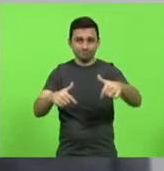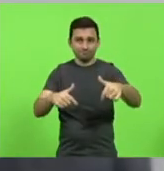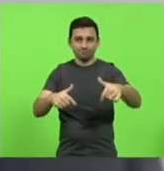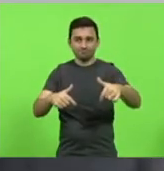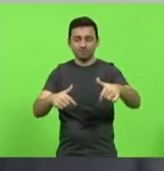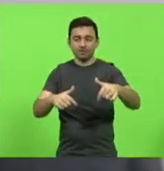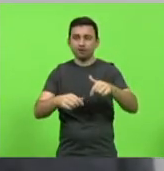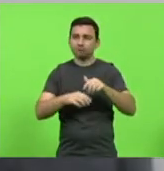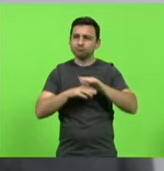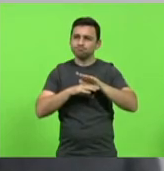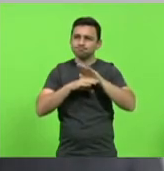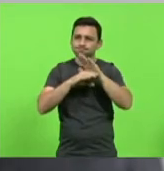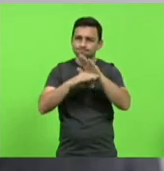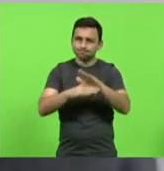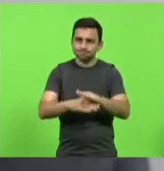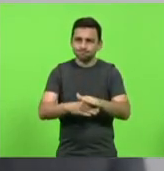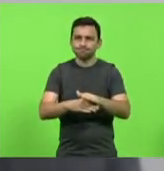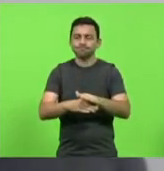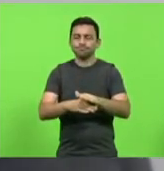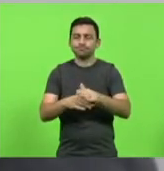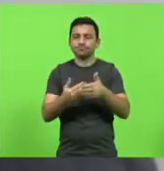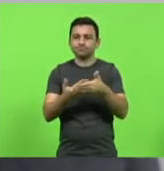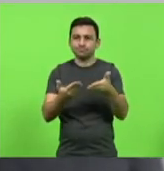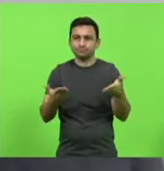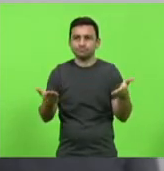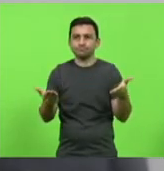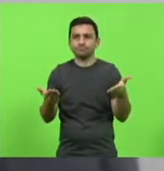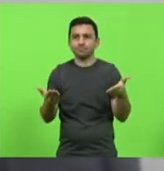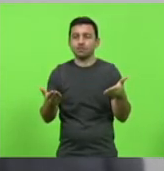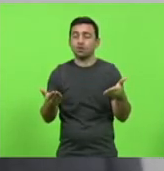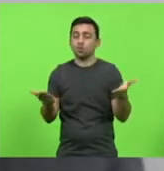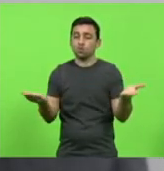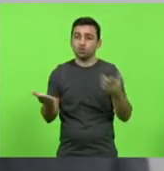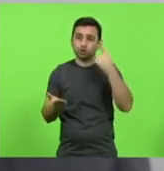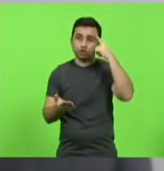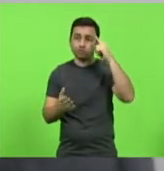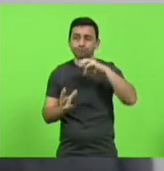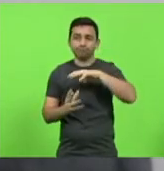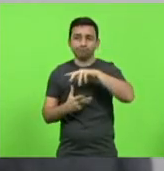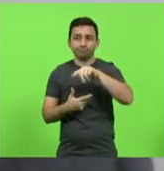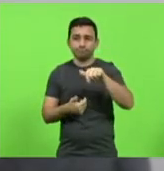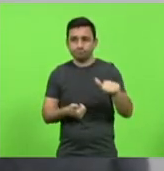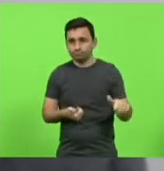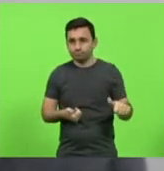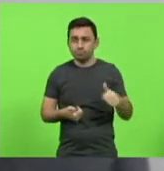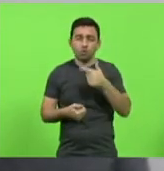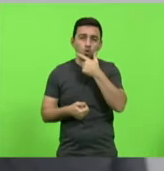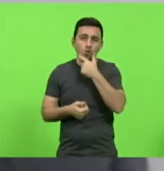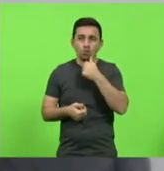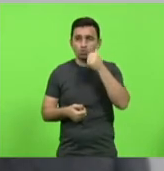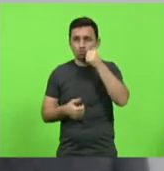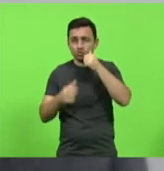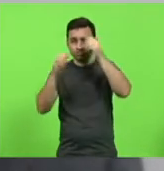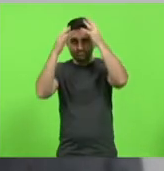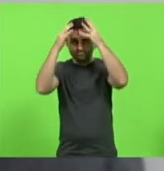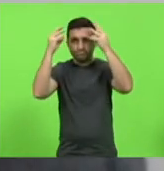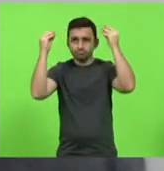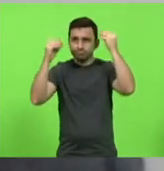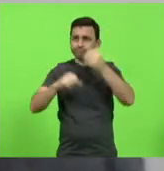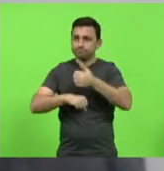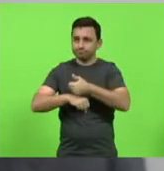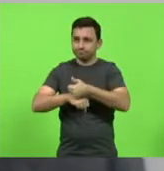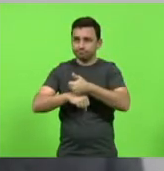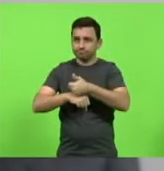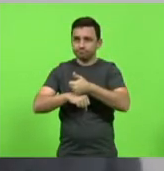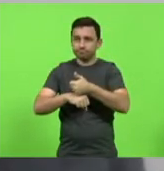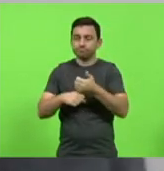Dia Internacional da Enfermagem e do Enfermeiro e da Enfermeira, uma profissão que com certeza merece